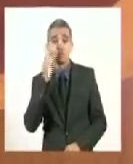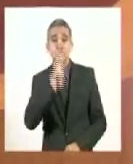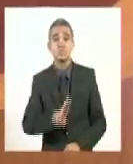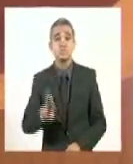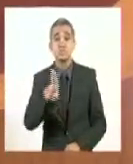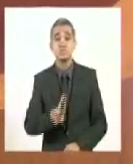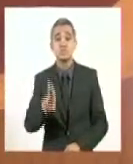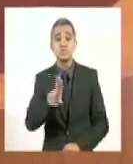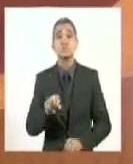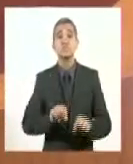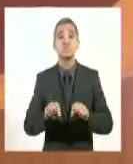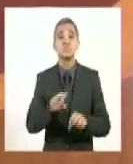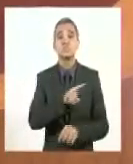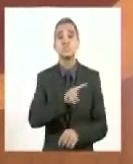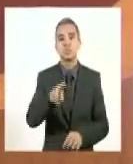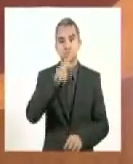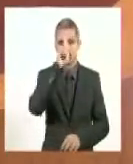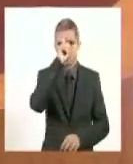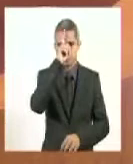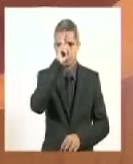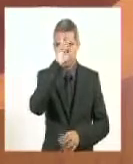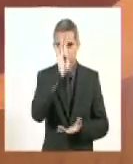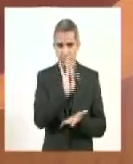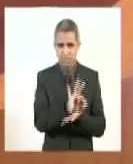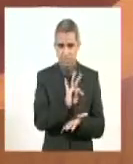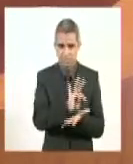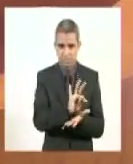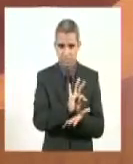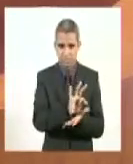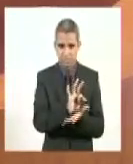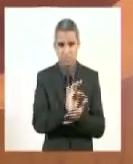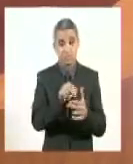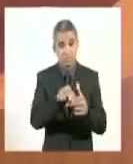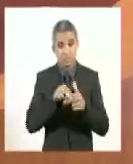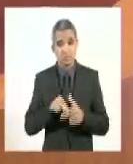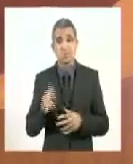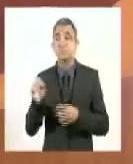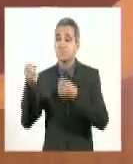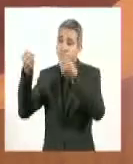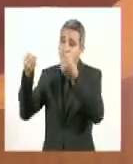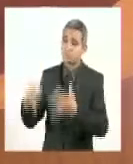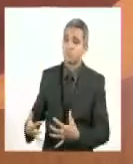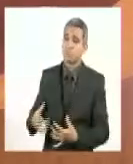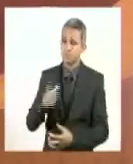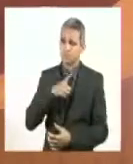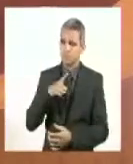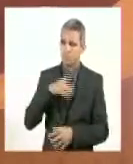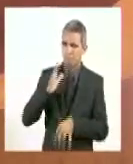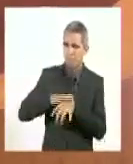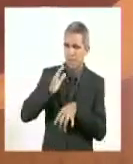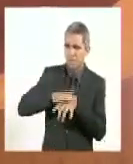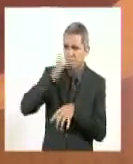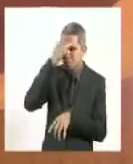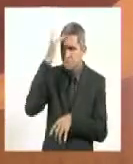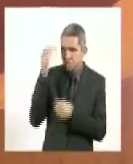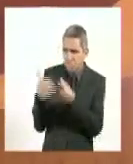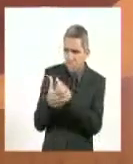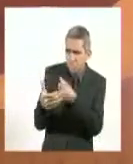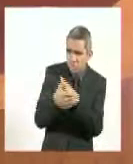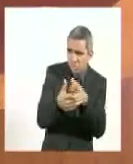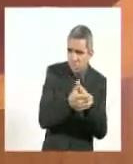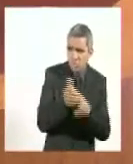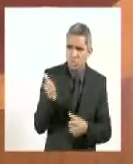nome de um hospital de Teresina. Então eu quero saber, existem mais laranjas ainda do que a Leila Assunção,